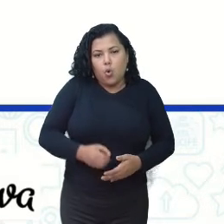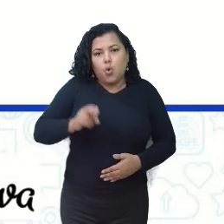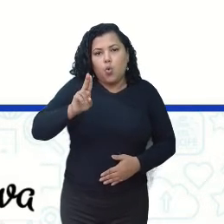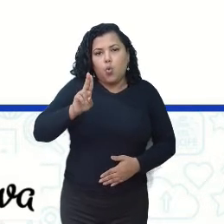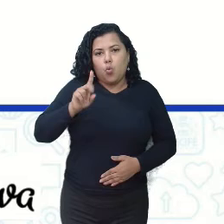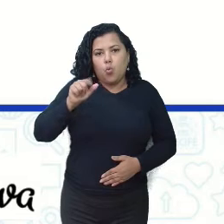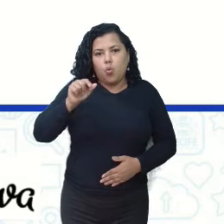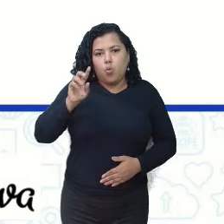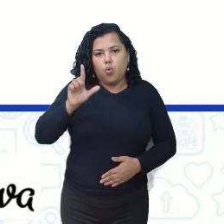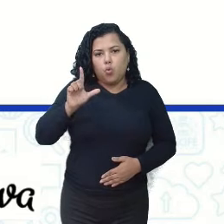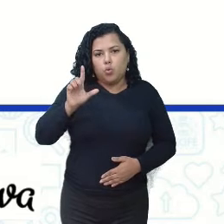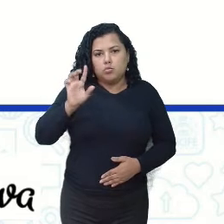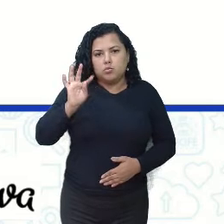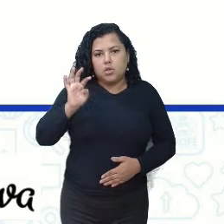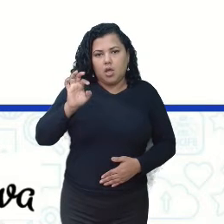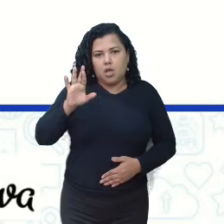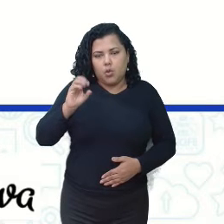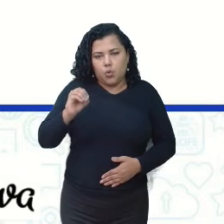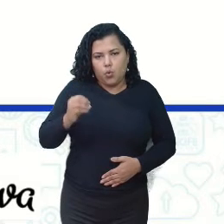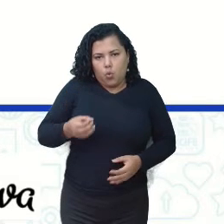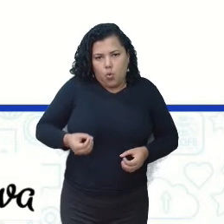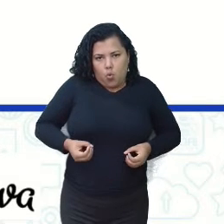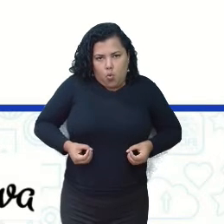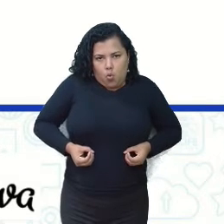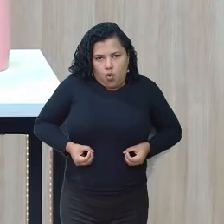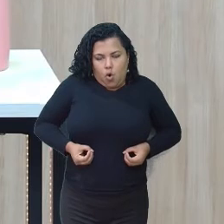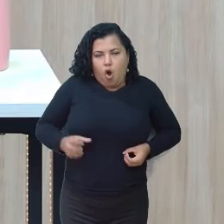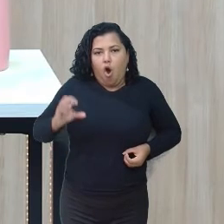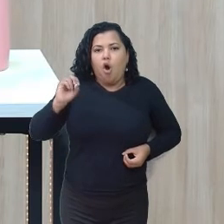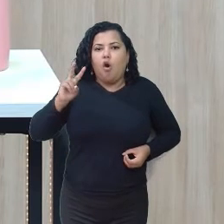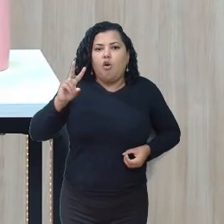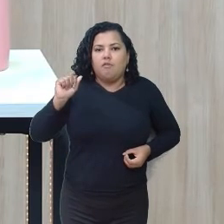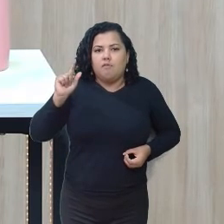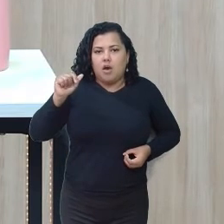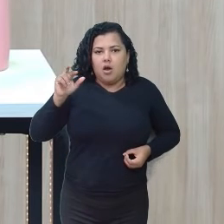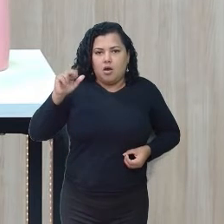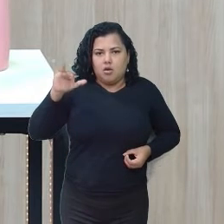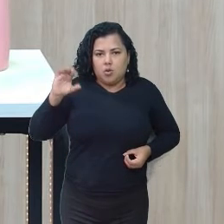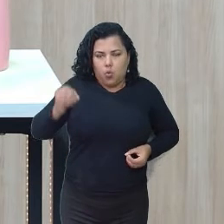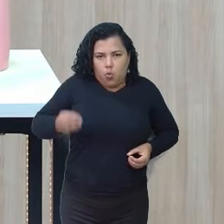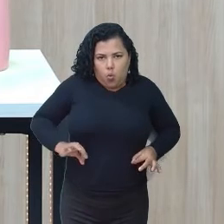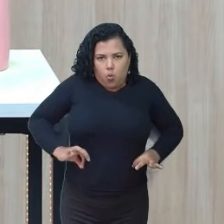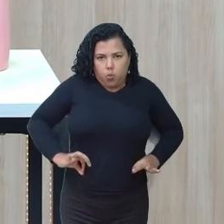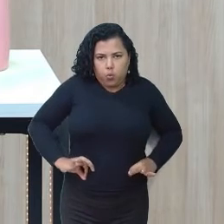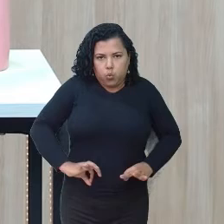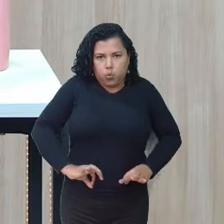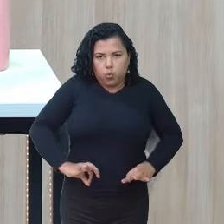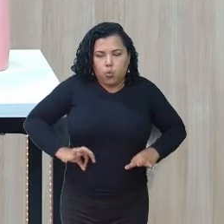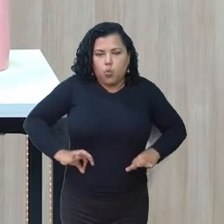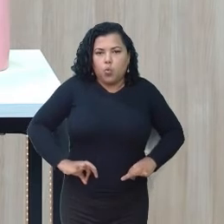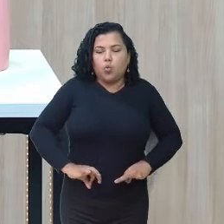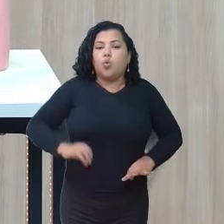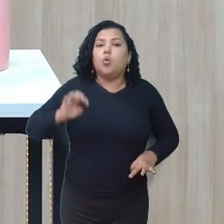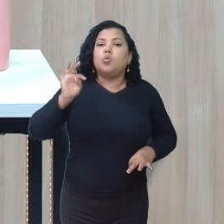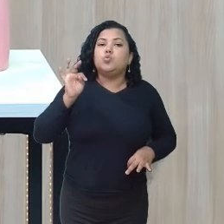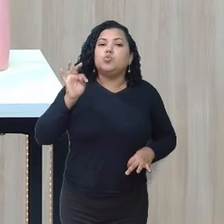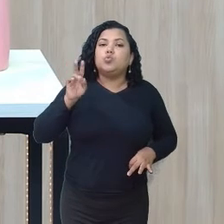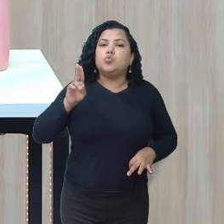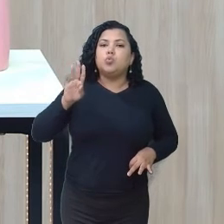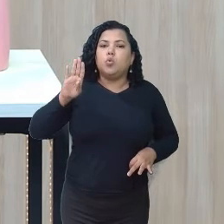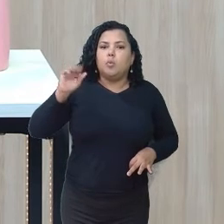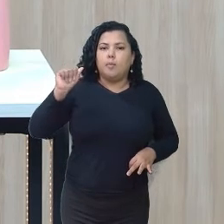vagina. Esses são os órgãos que são considerados órgãos internos. Se